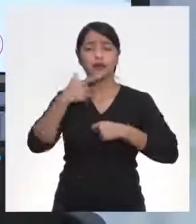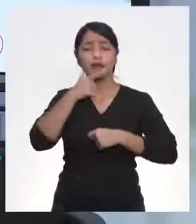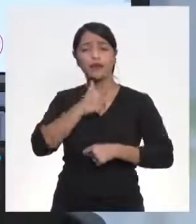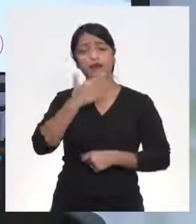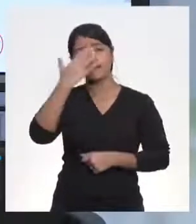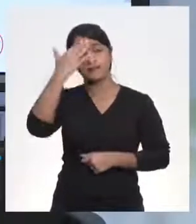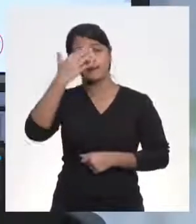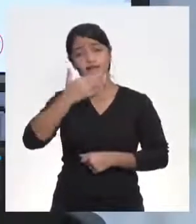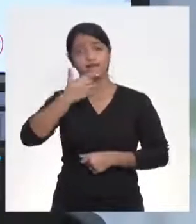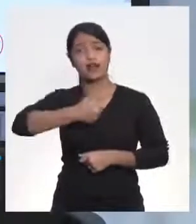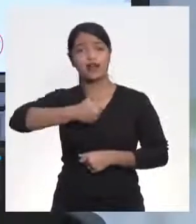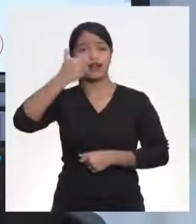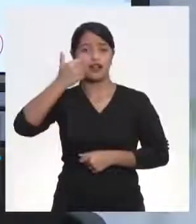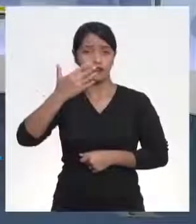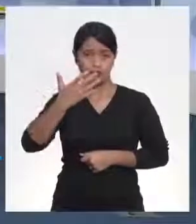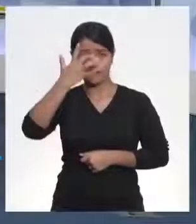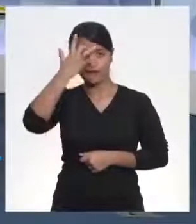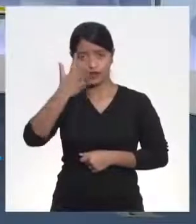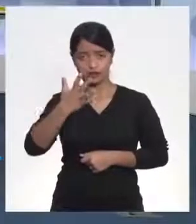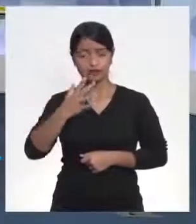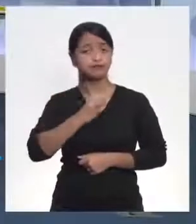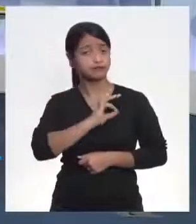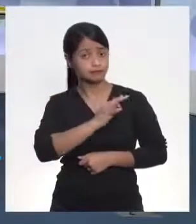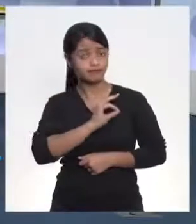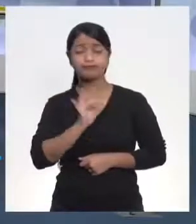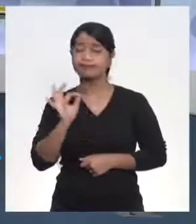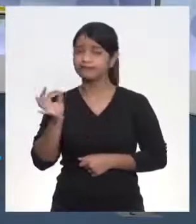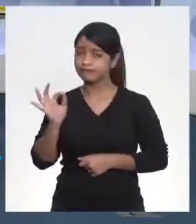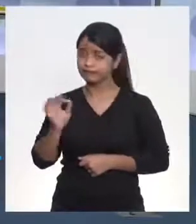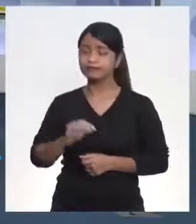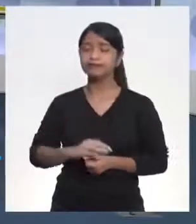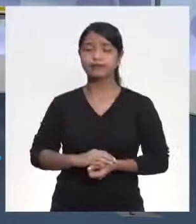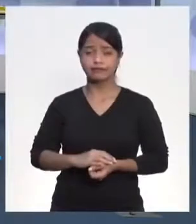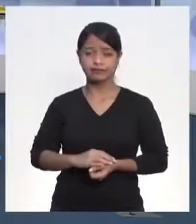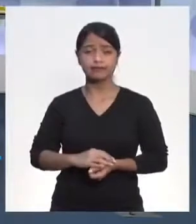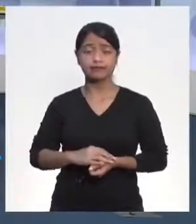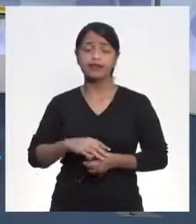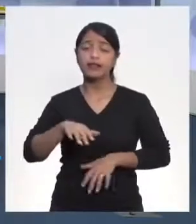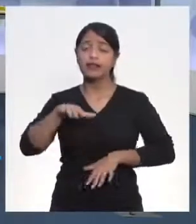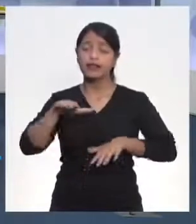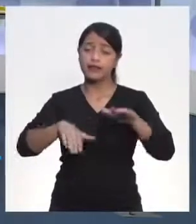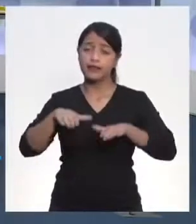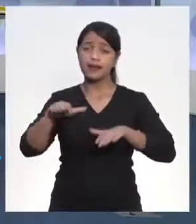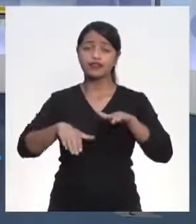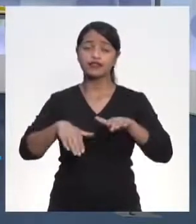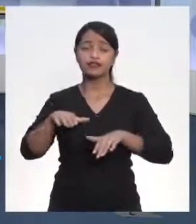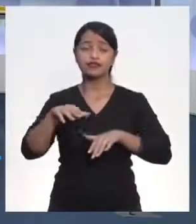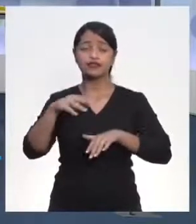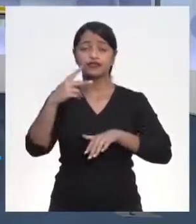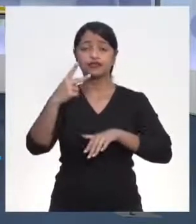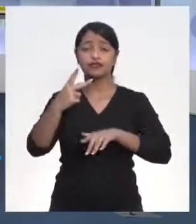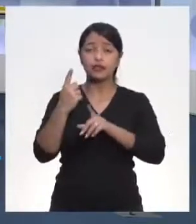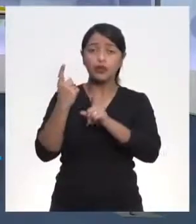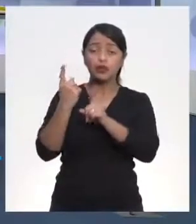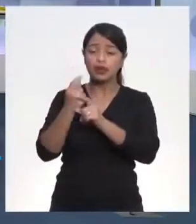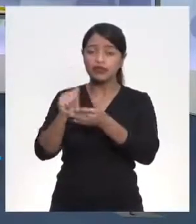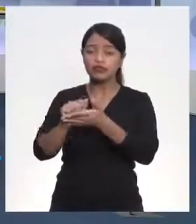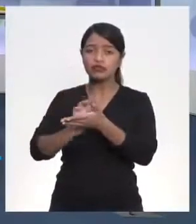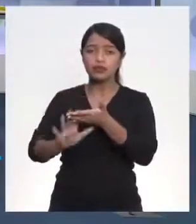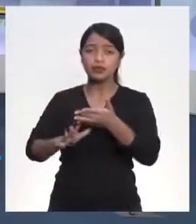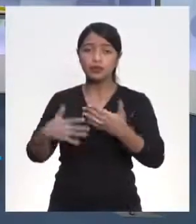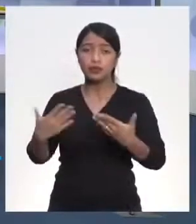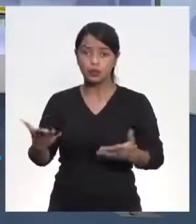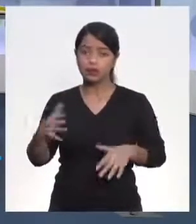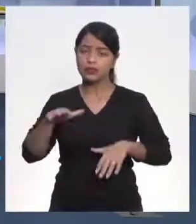Ale? Exatamente. Isso é um fato, principalmente dependendo da situação com a qual o aluno se depara. Beleza, ontem,